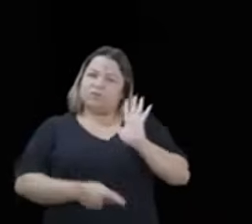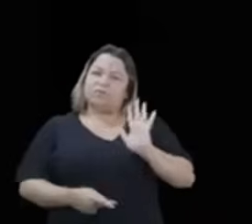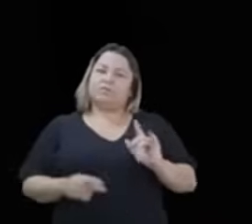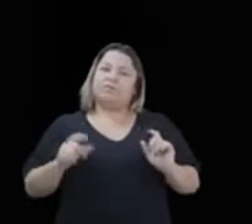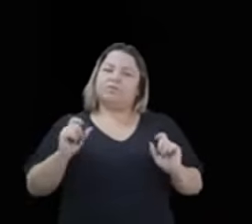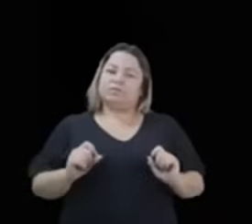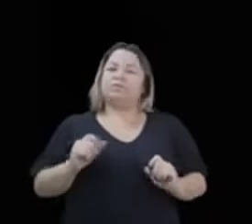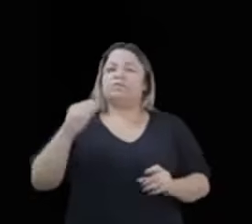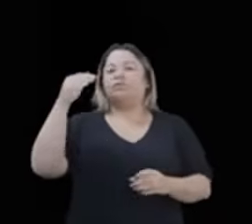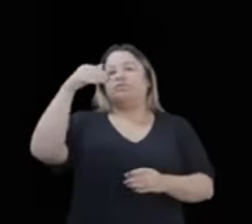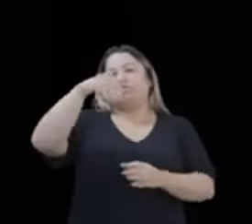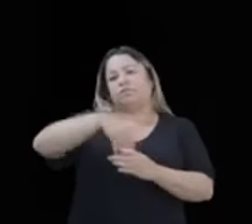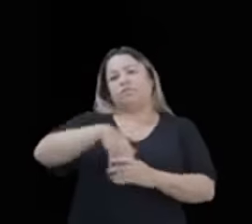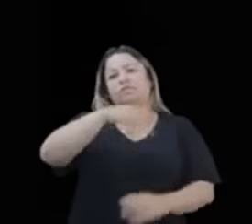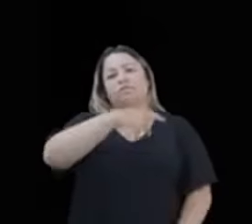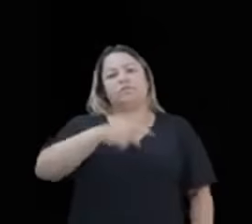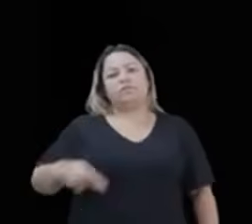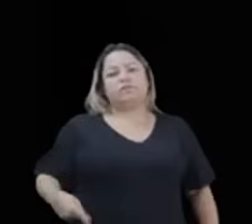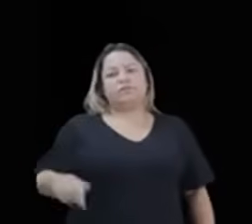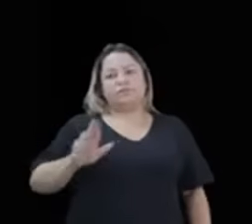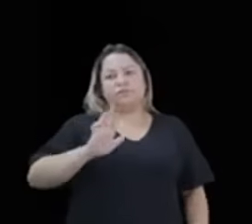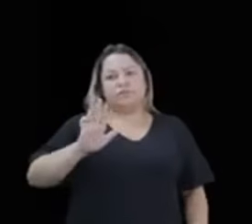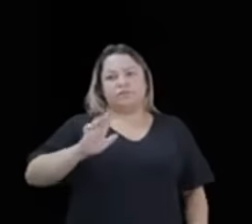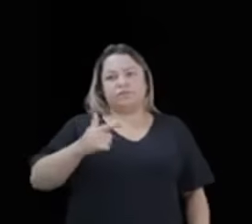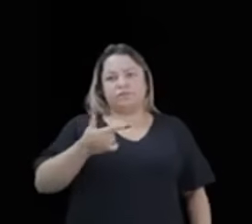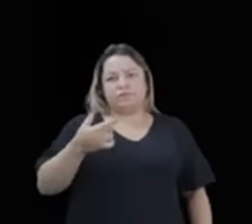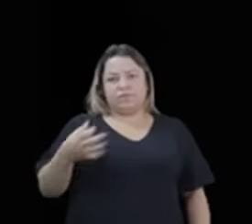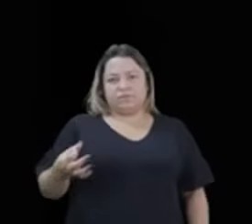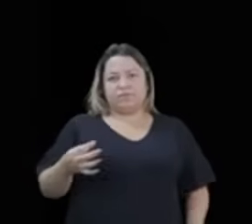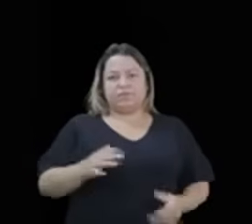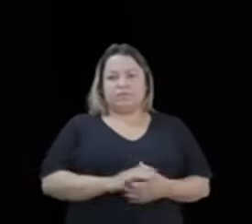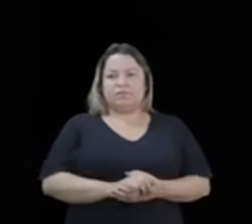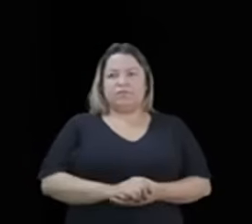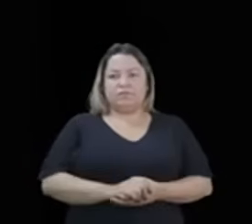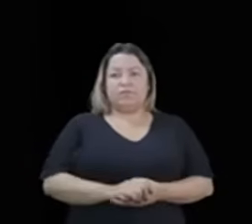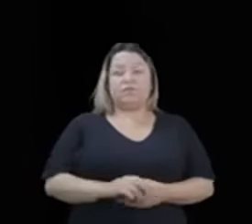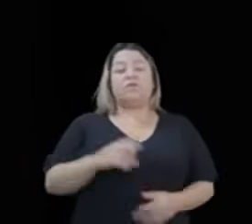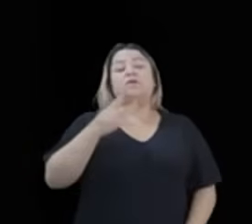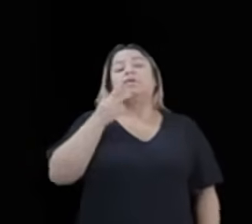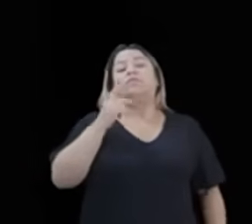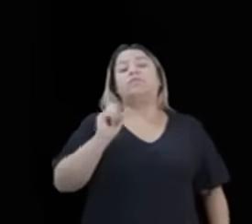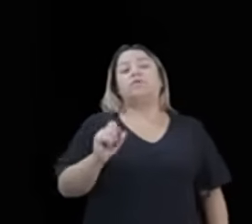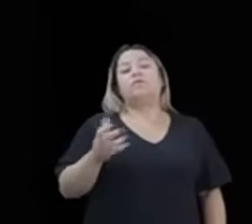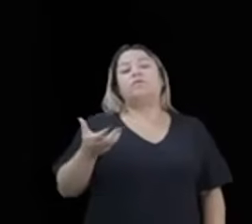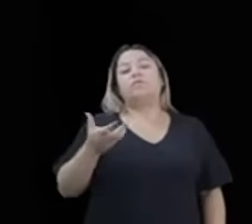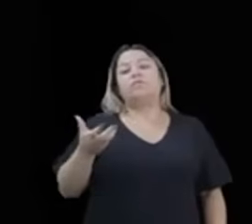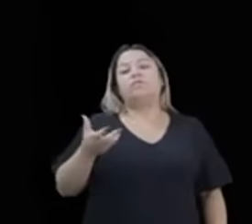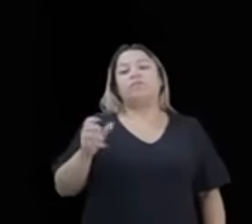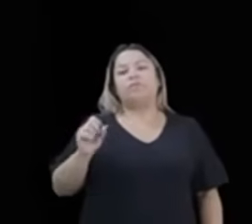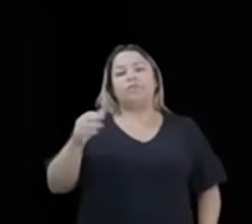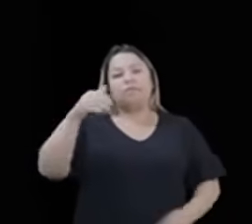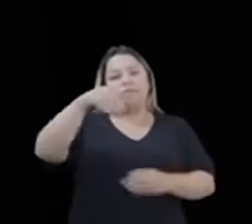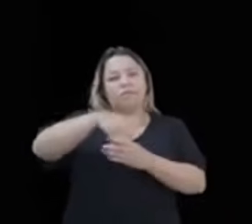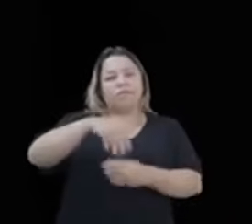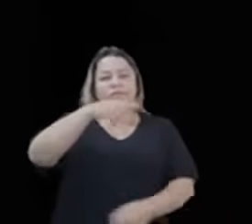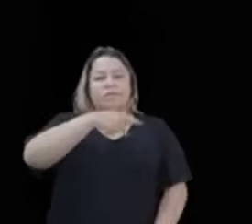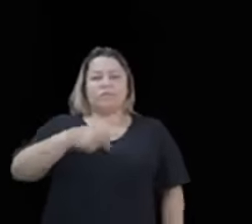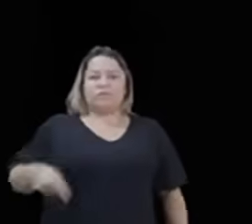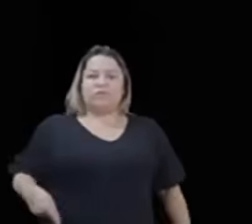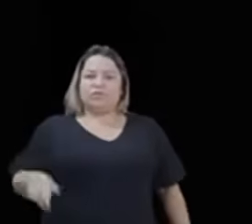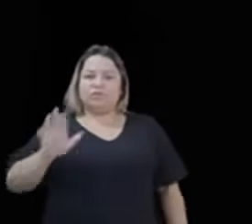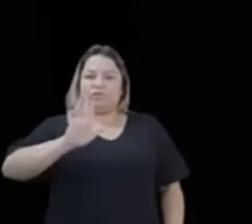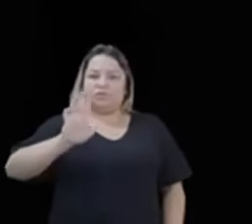é reeleger o presidente Lula em 26. E quero dizer que a reeleição do presidente Lula